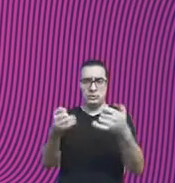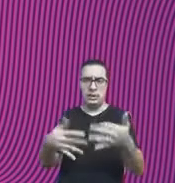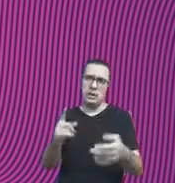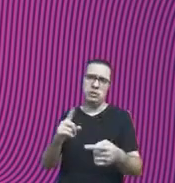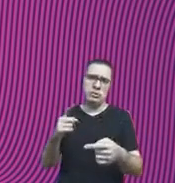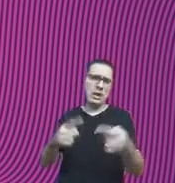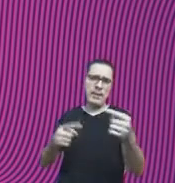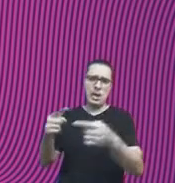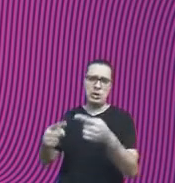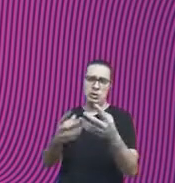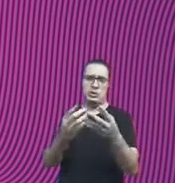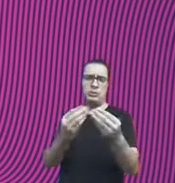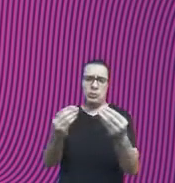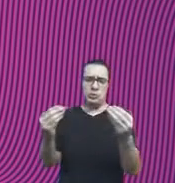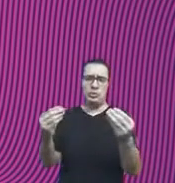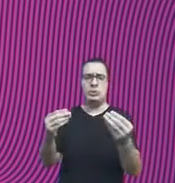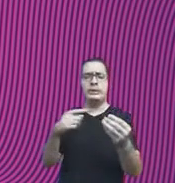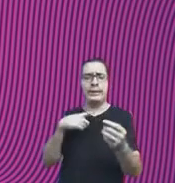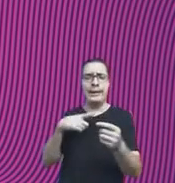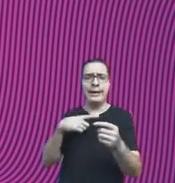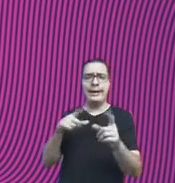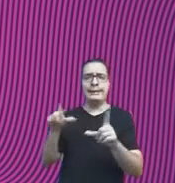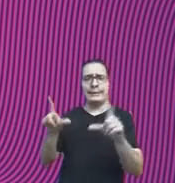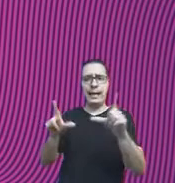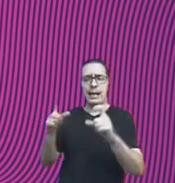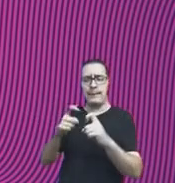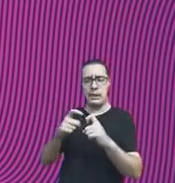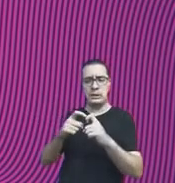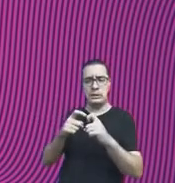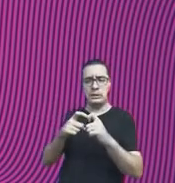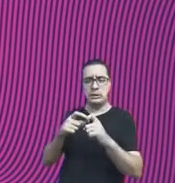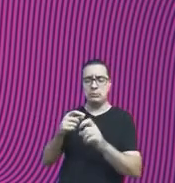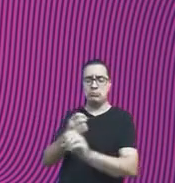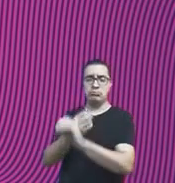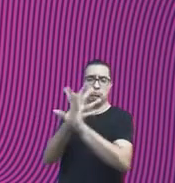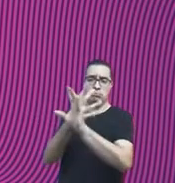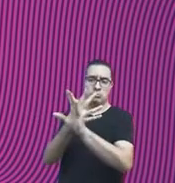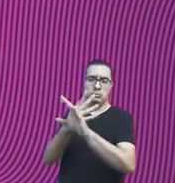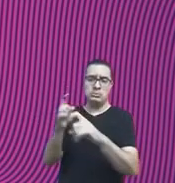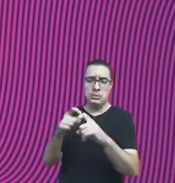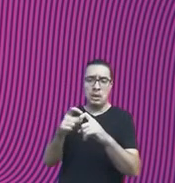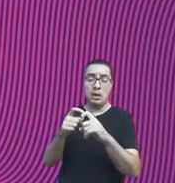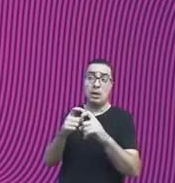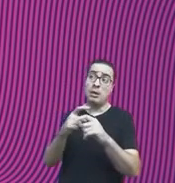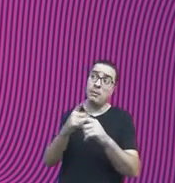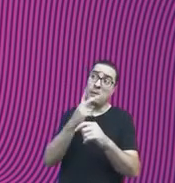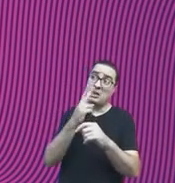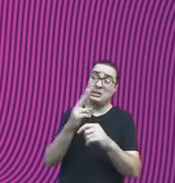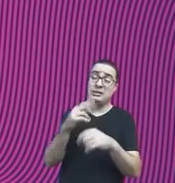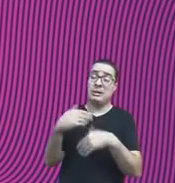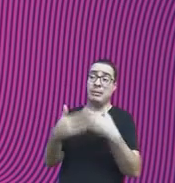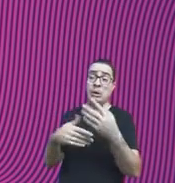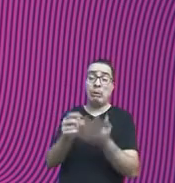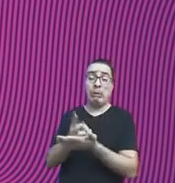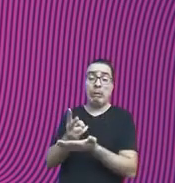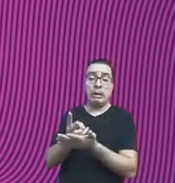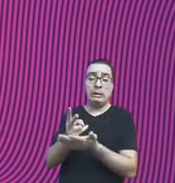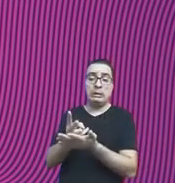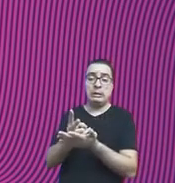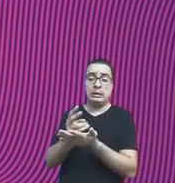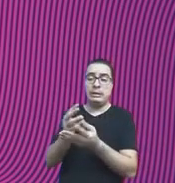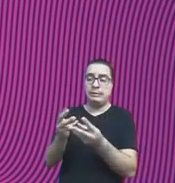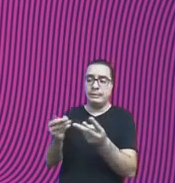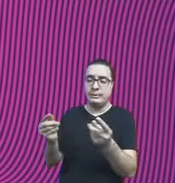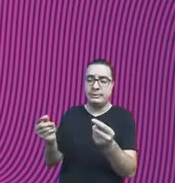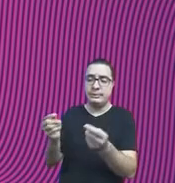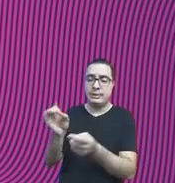sobre a telemedicina, o meu receio da telemedicina só é a telemedicina virar um fim em si mesmo, ou um fim em si mesma, isso é preocupante para mim,